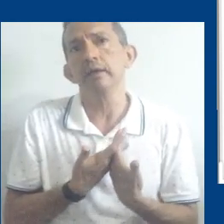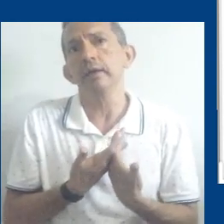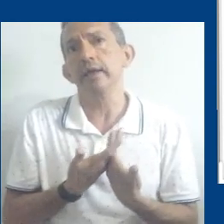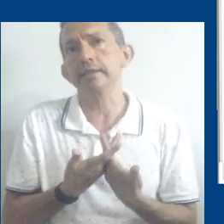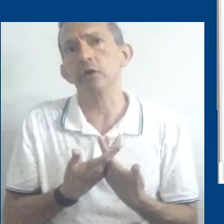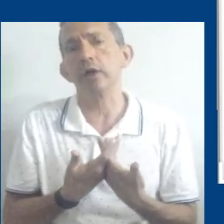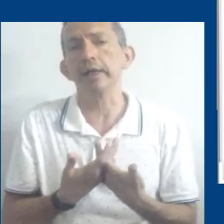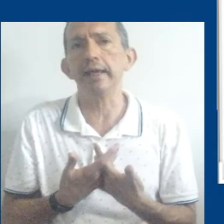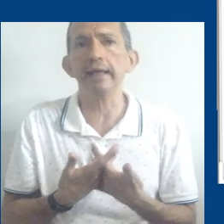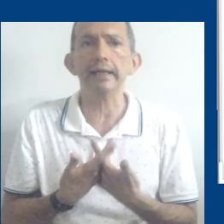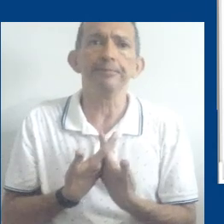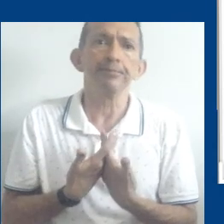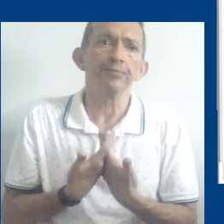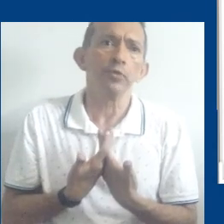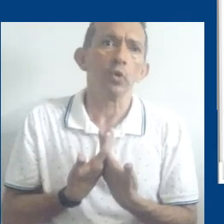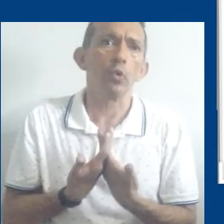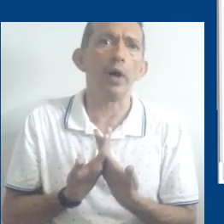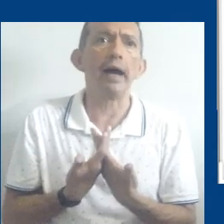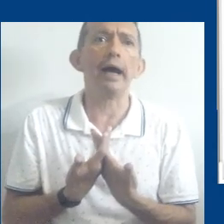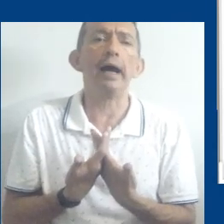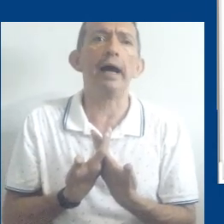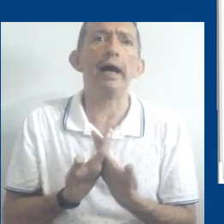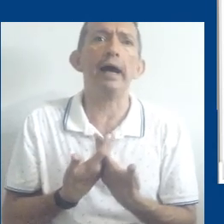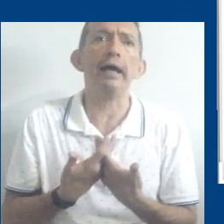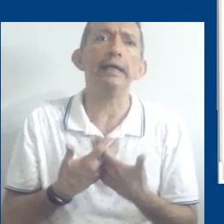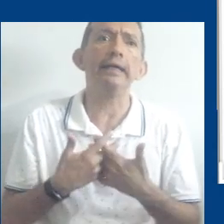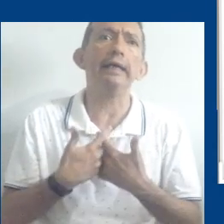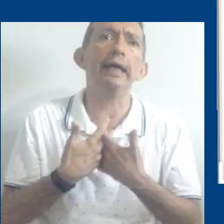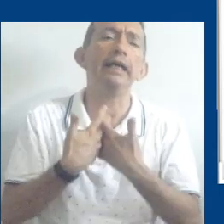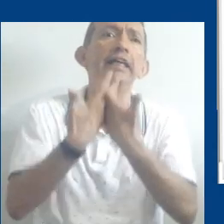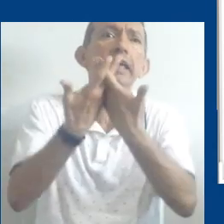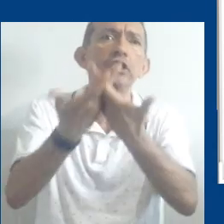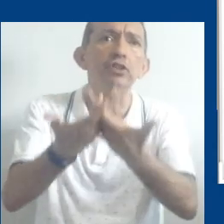né, essa organela com a